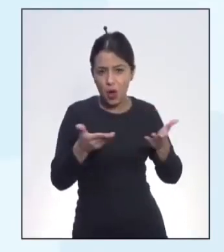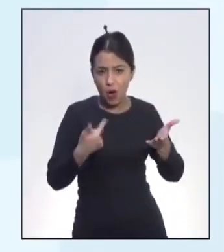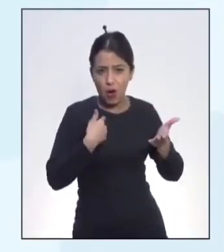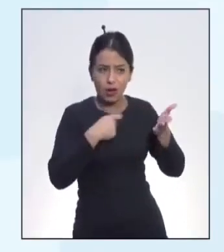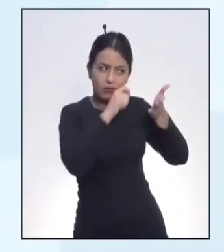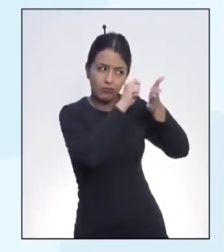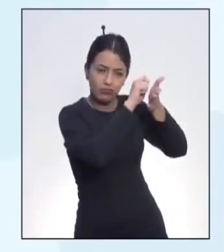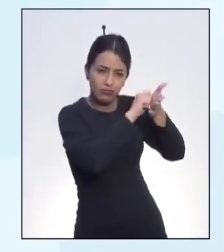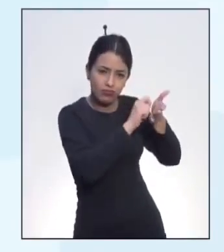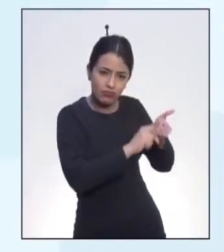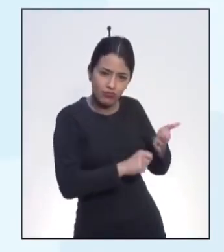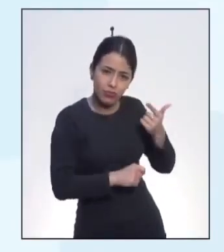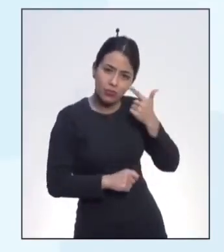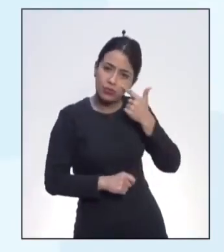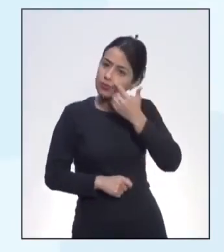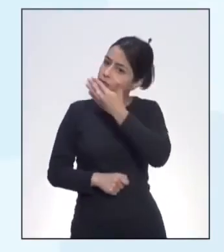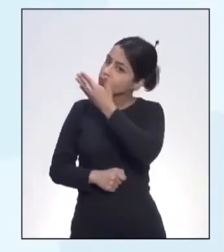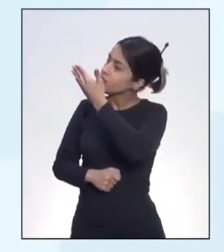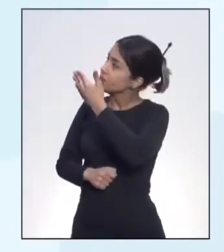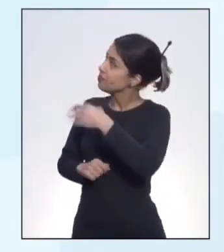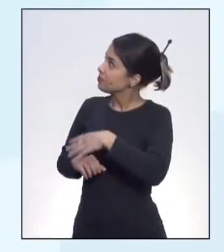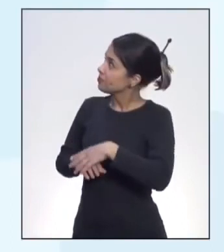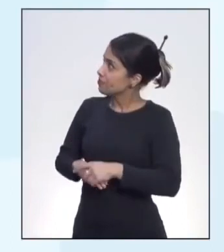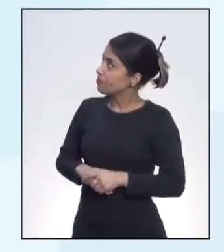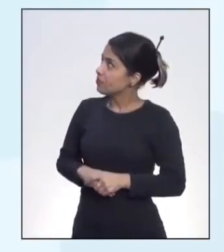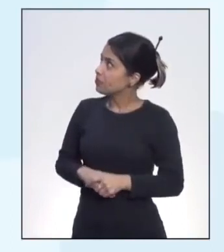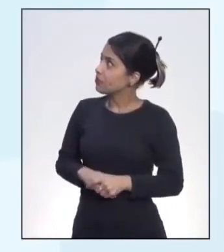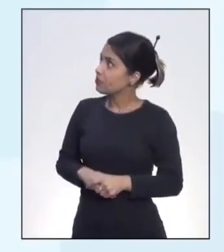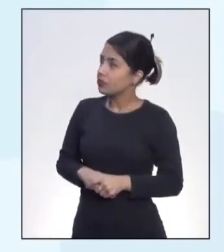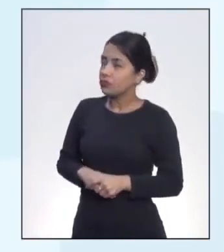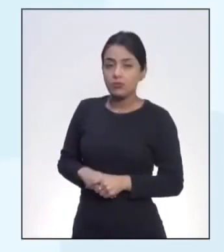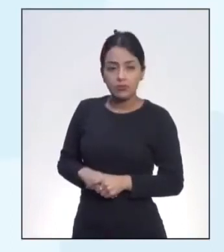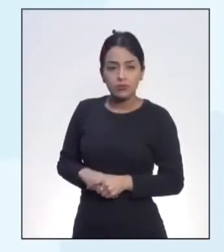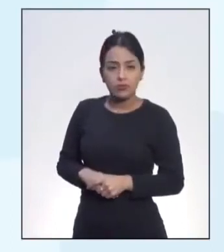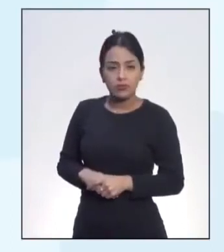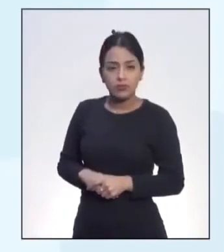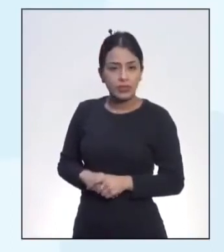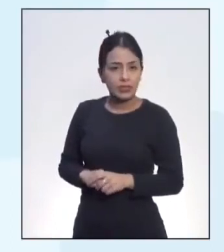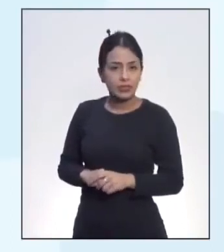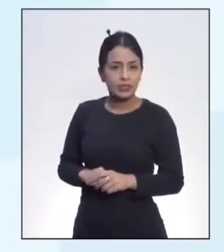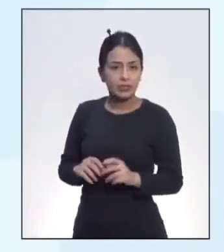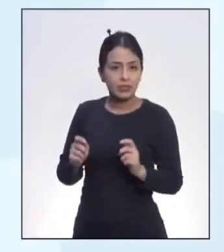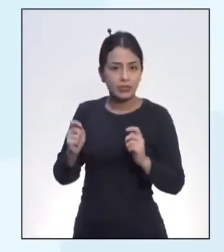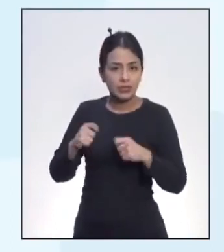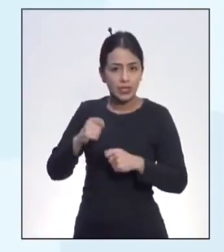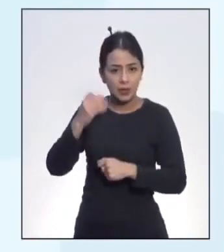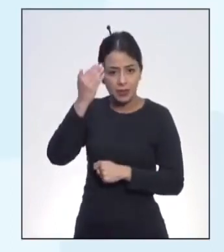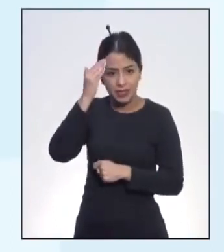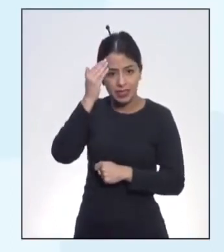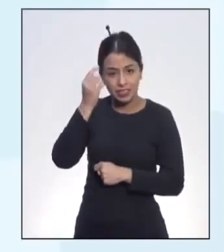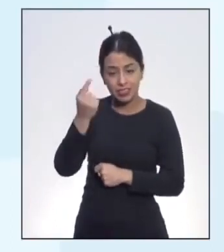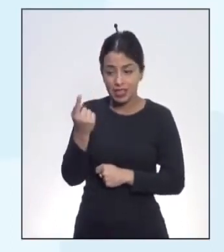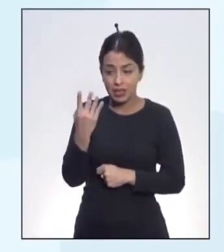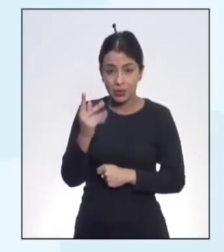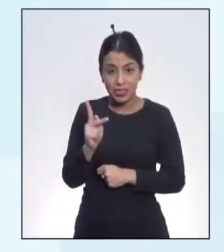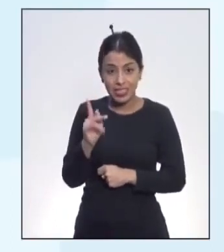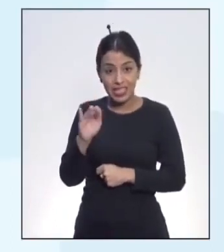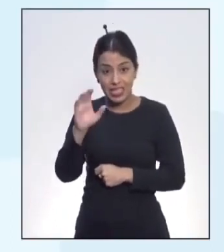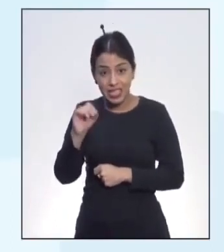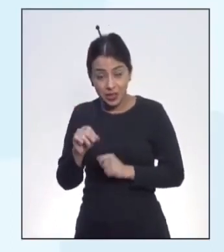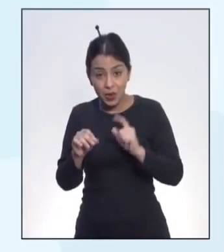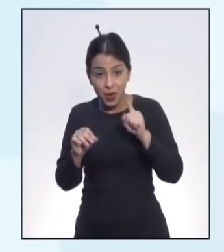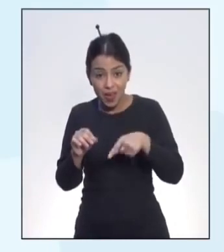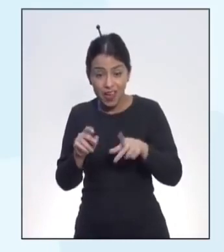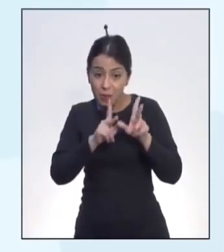são 1.000 gramas, 2 quilogramas, 2.000 gramas, e assim por diante. Chegamos à conclusão que 14 quilogramas, na realidade são